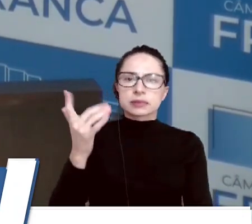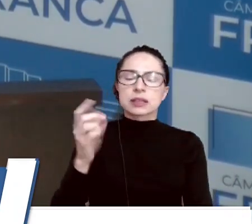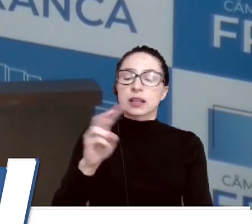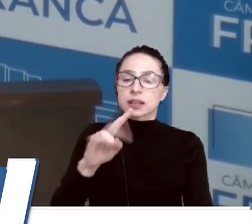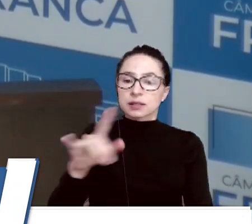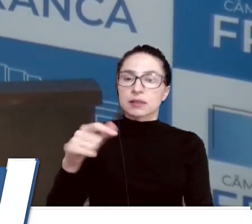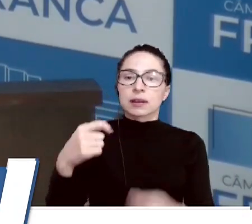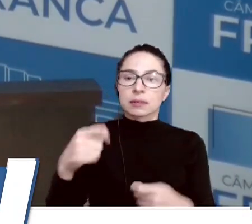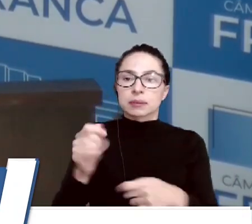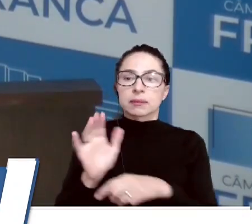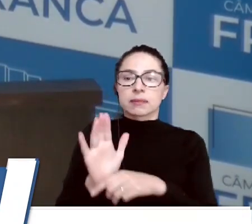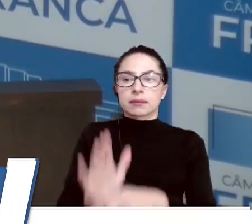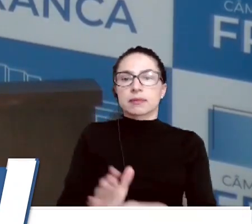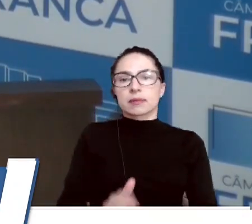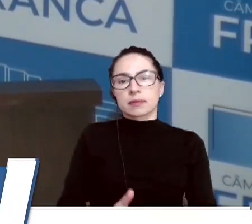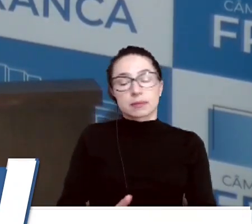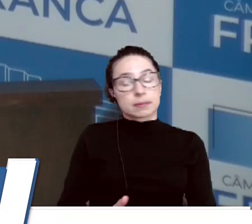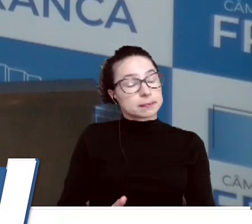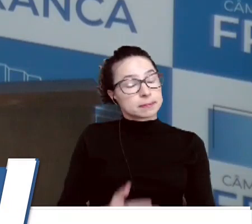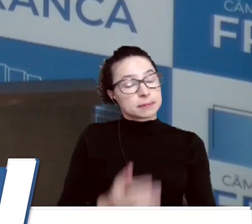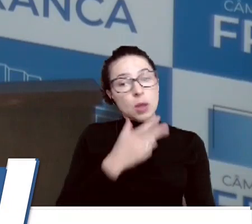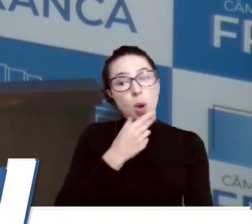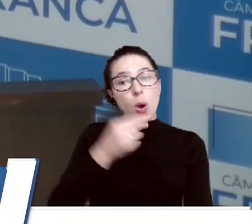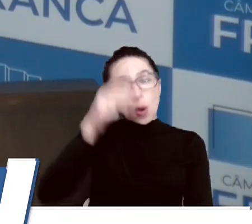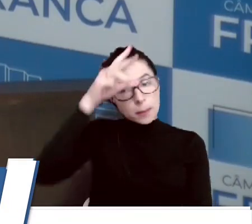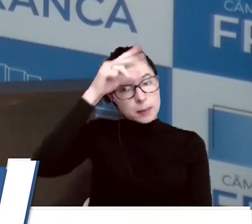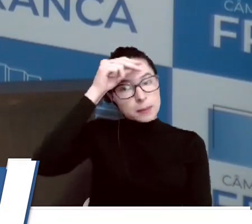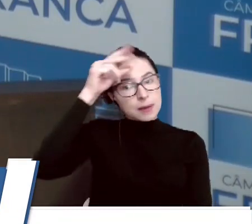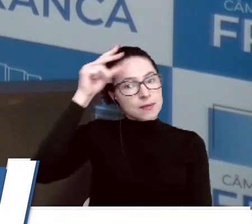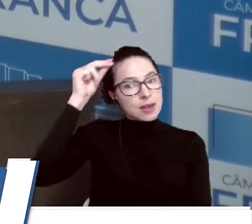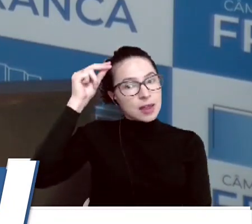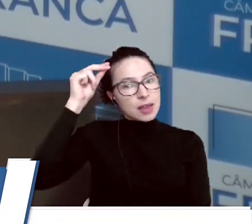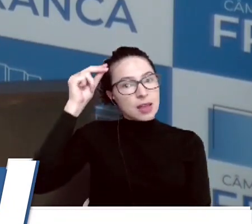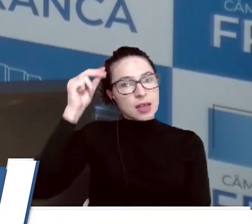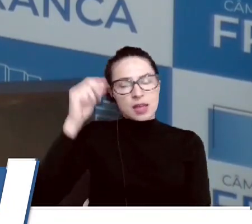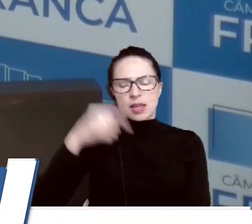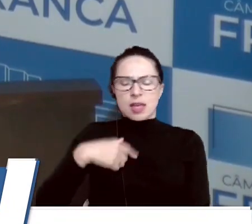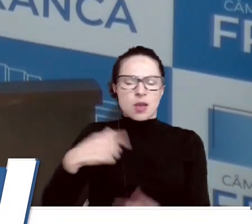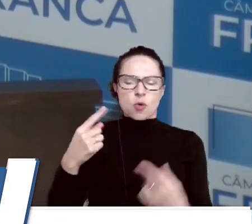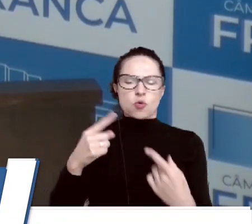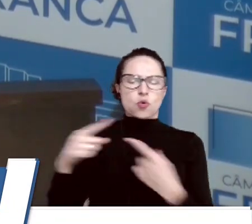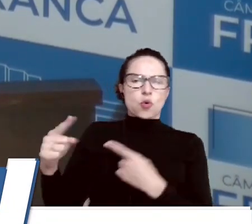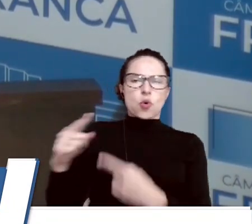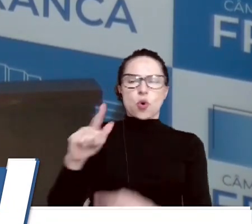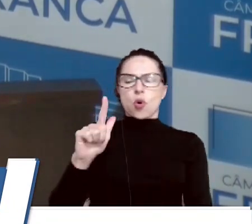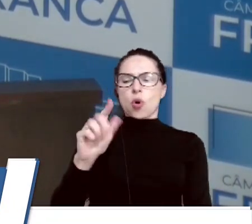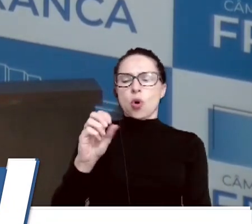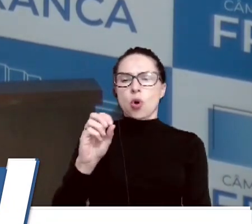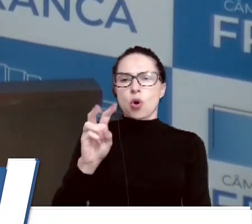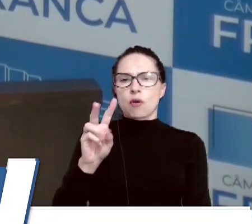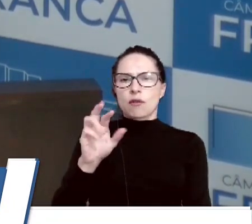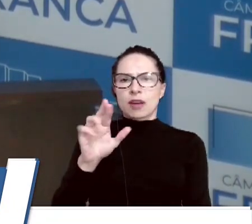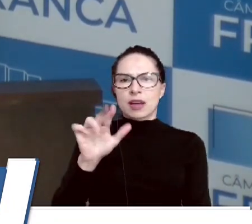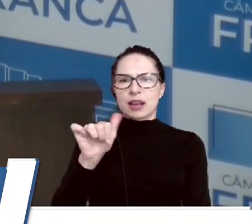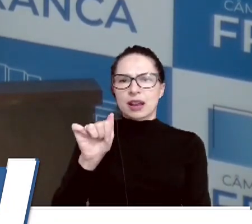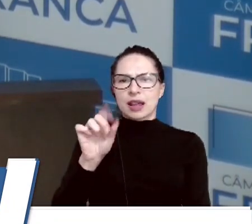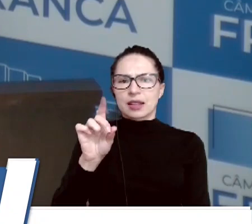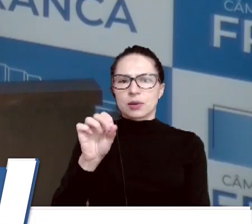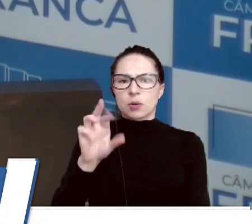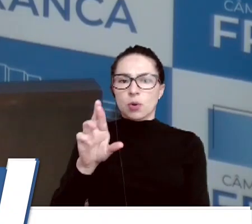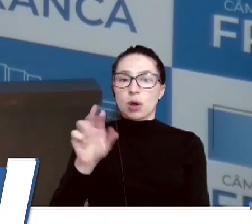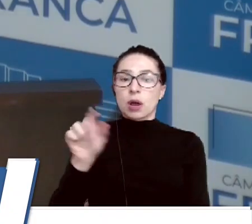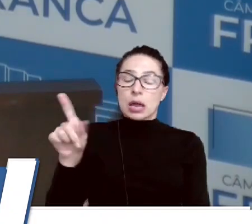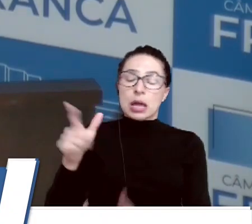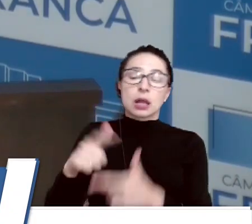resolver. Prefeito, eu não estou contra o governador. O governador tem que resolver os